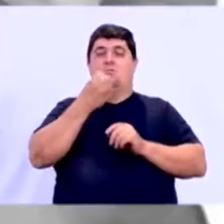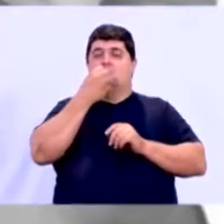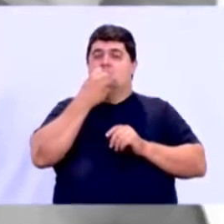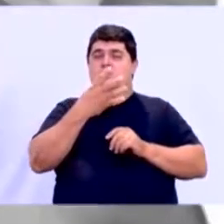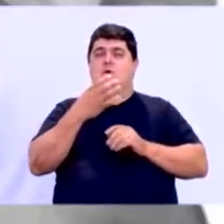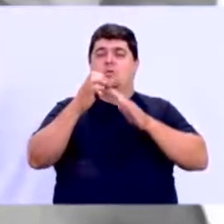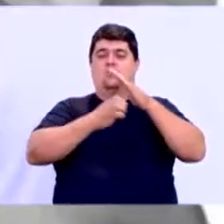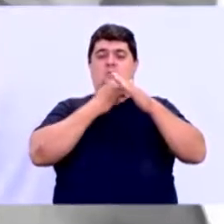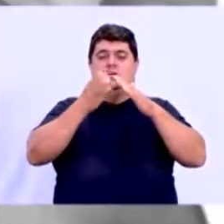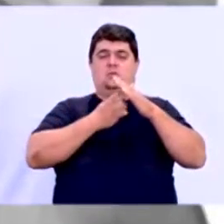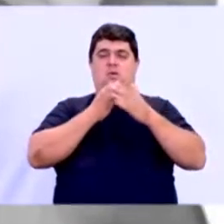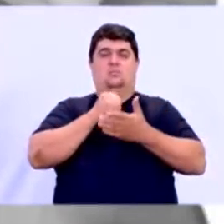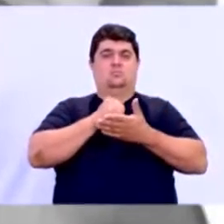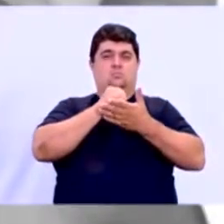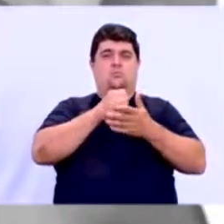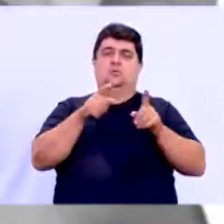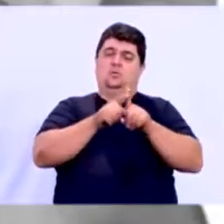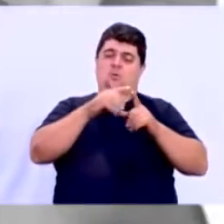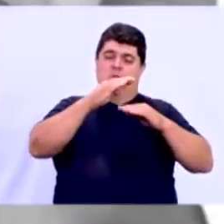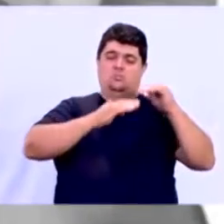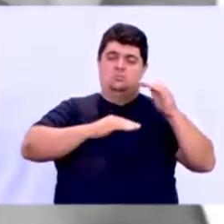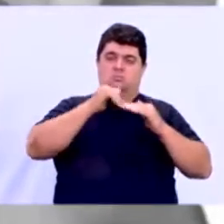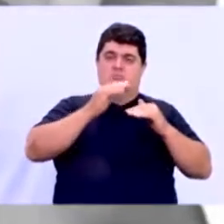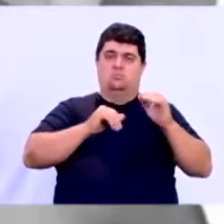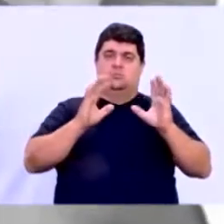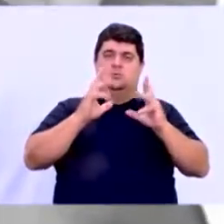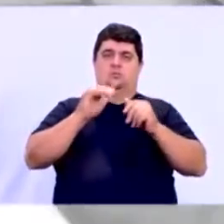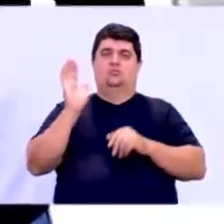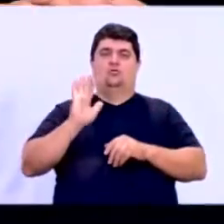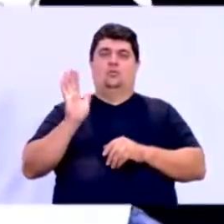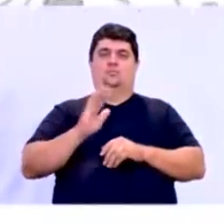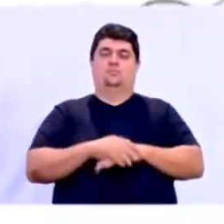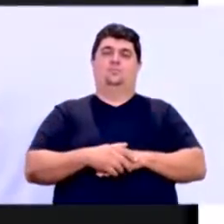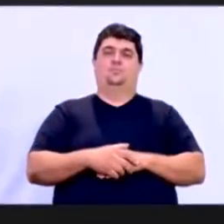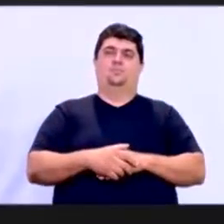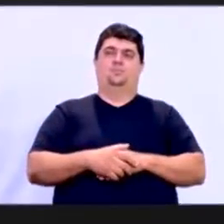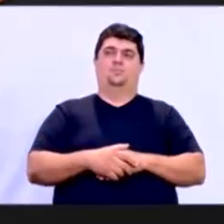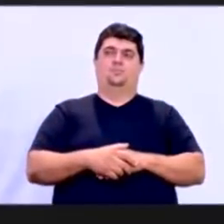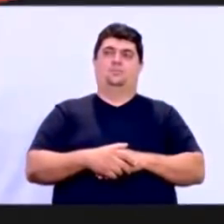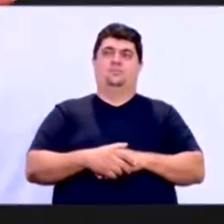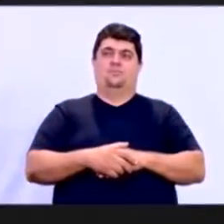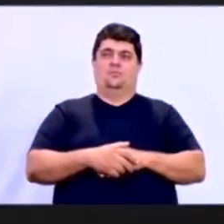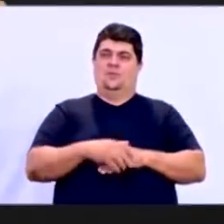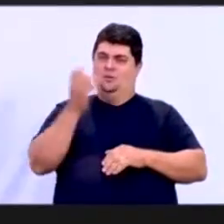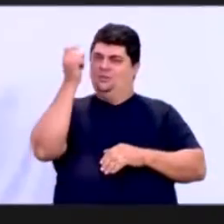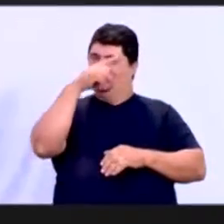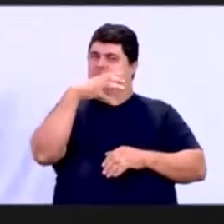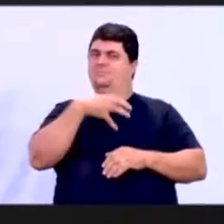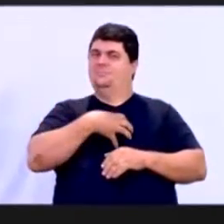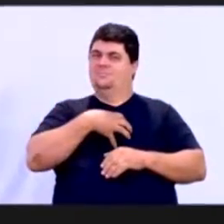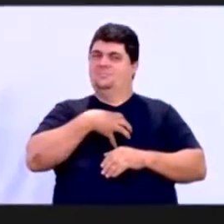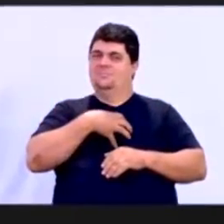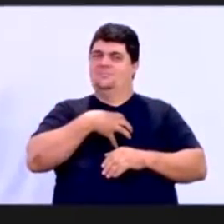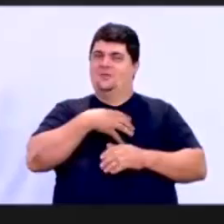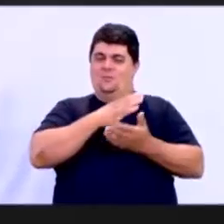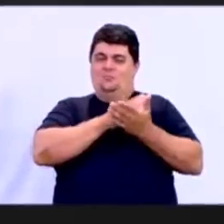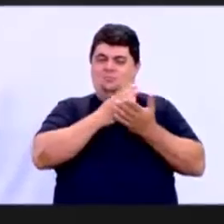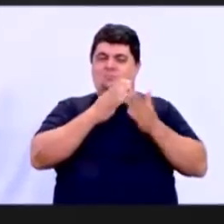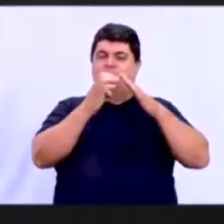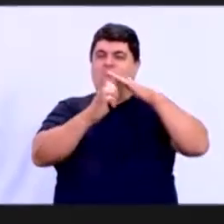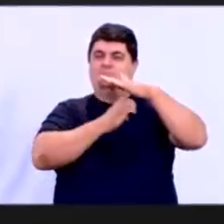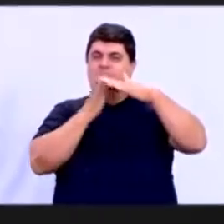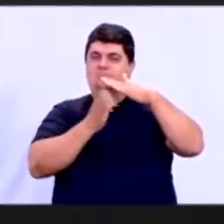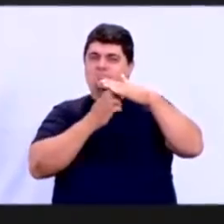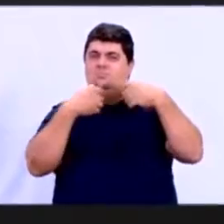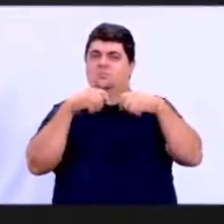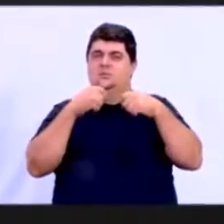para os empresários e para os funcionários. Tchau! Que situação, hein? Na hora de abrir uma empresa, você